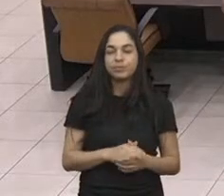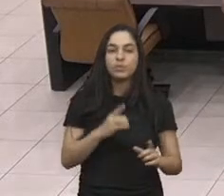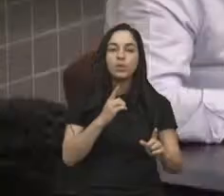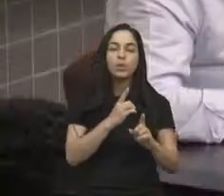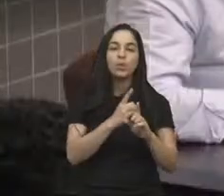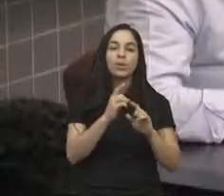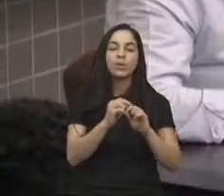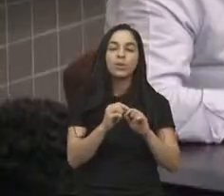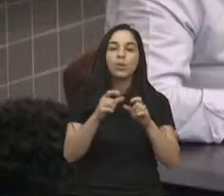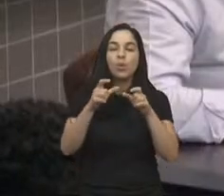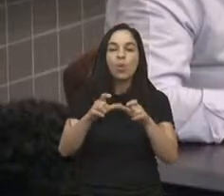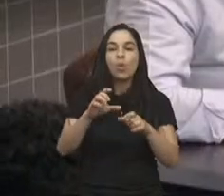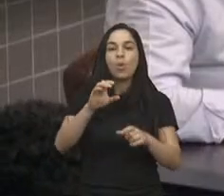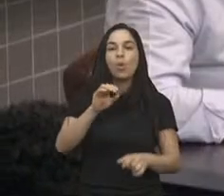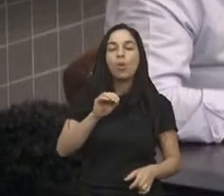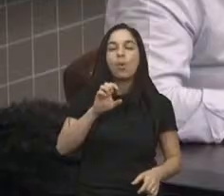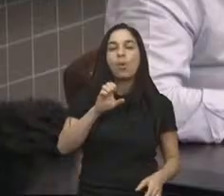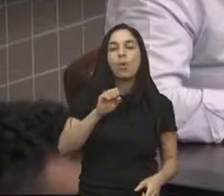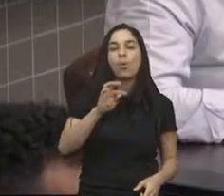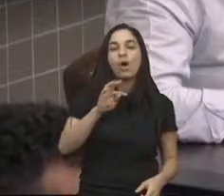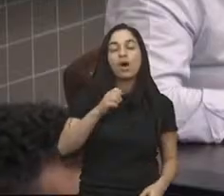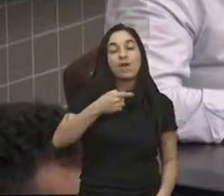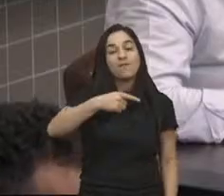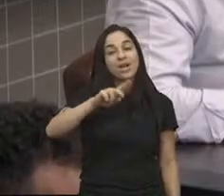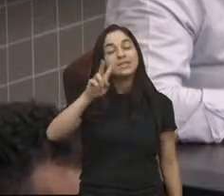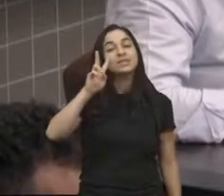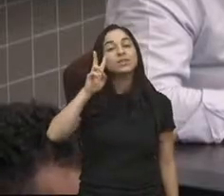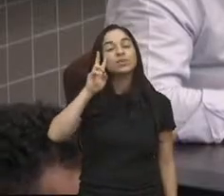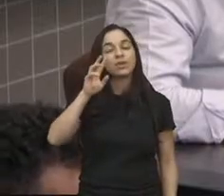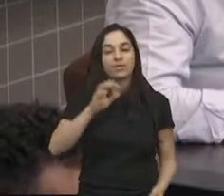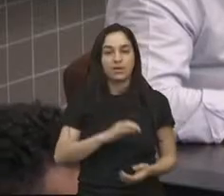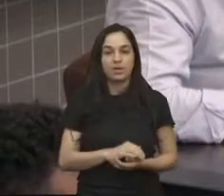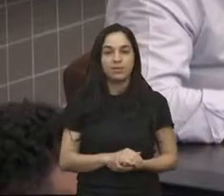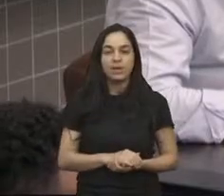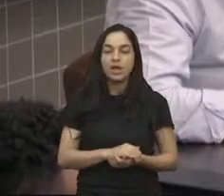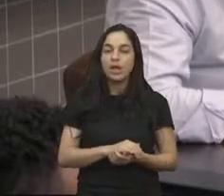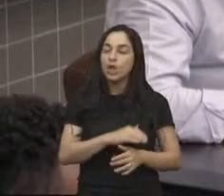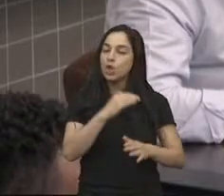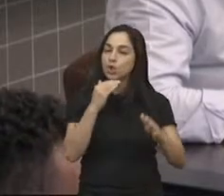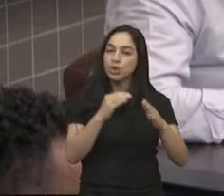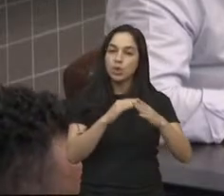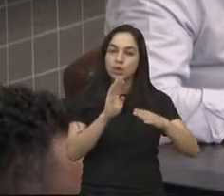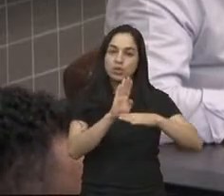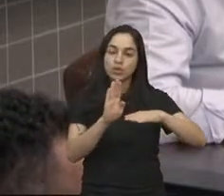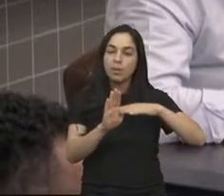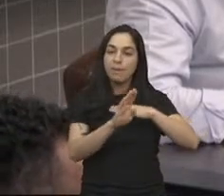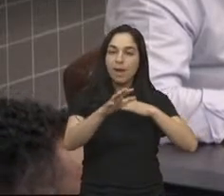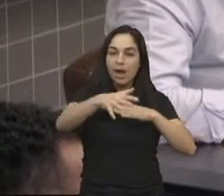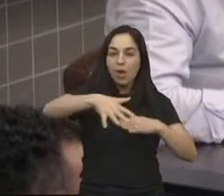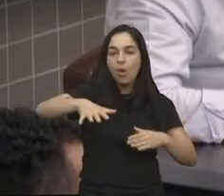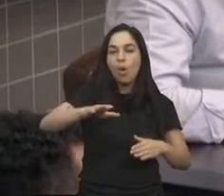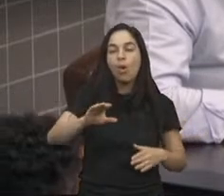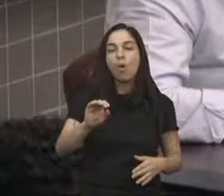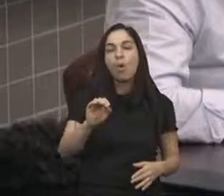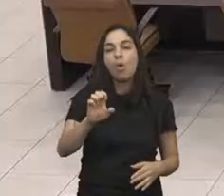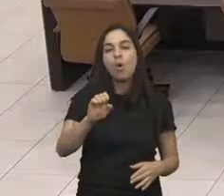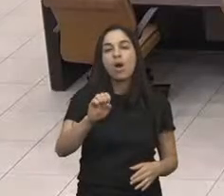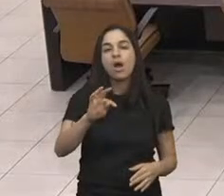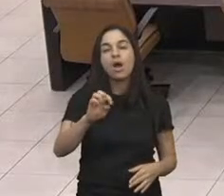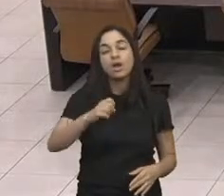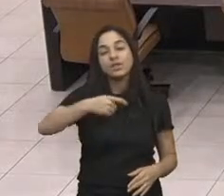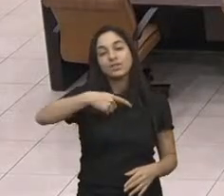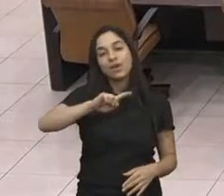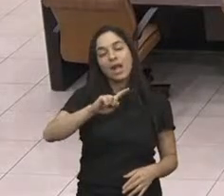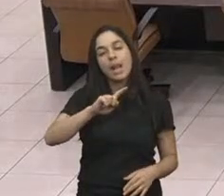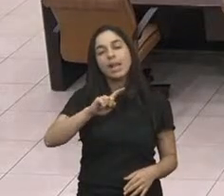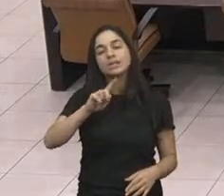região Oeste a gente passa na segunda-feira. Segunda-feira? Segunda-feira. Todos os bairros da região Oeste são... Todos os bairros na segunda-feira?